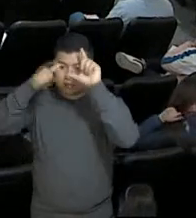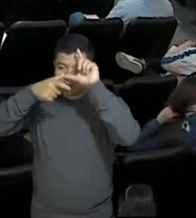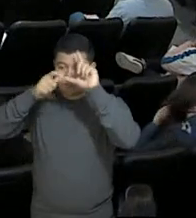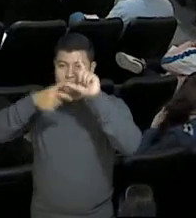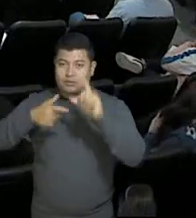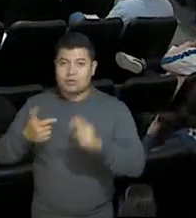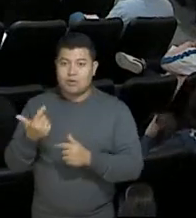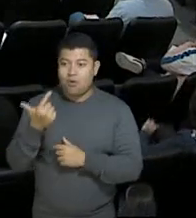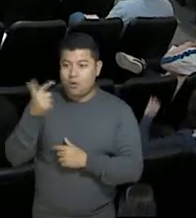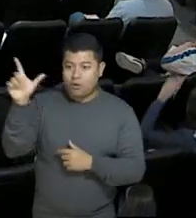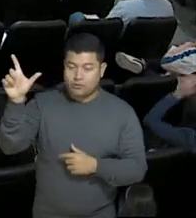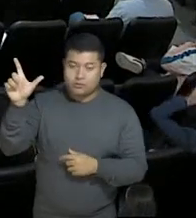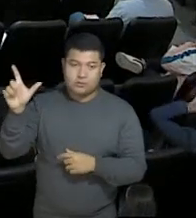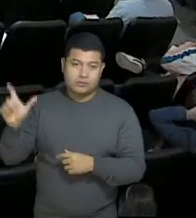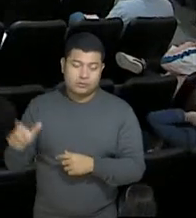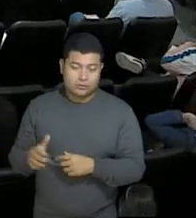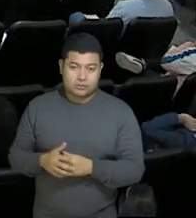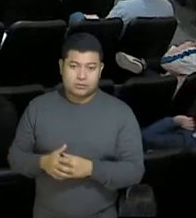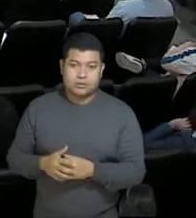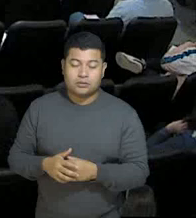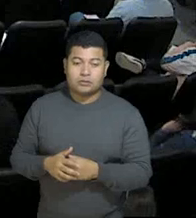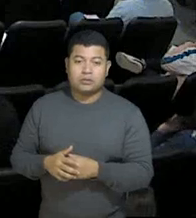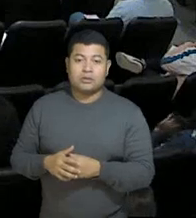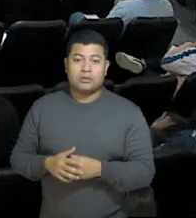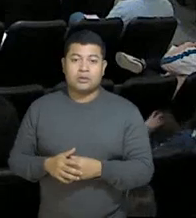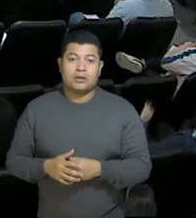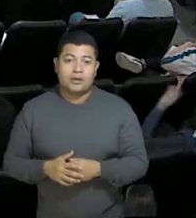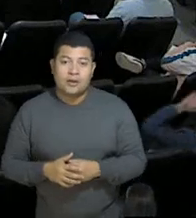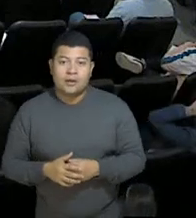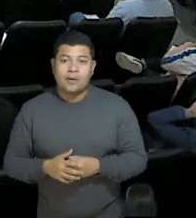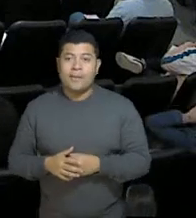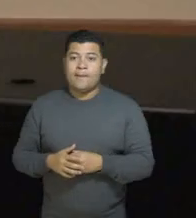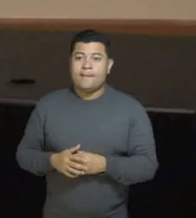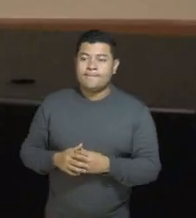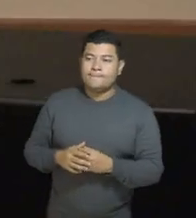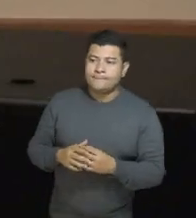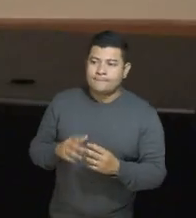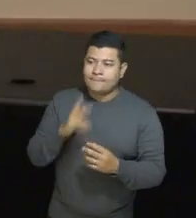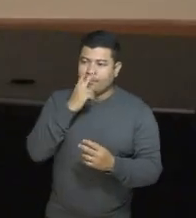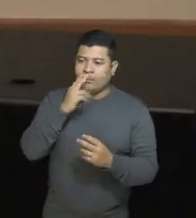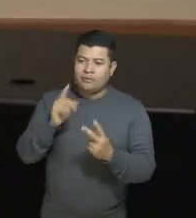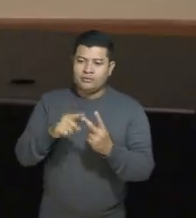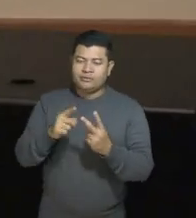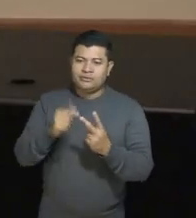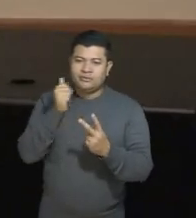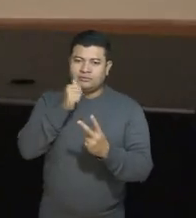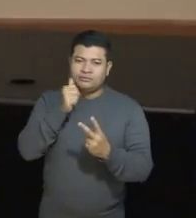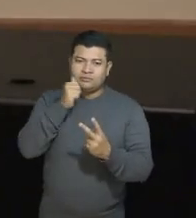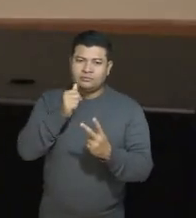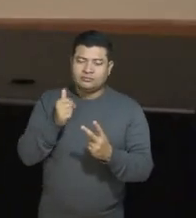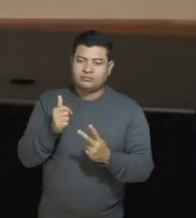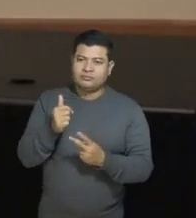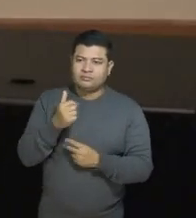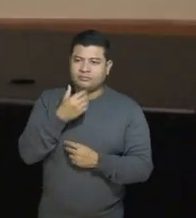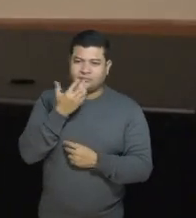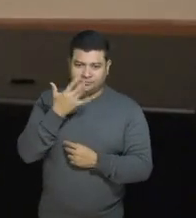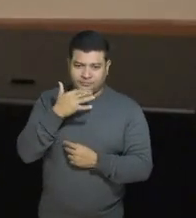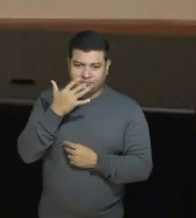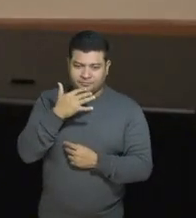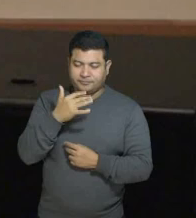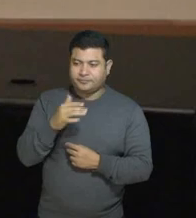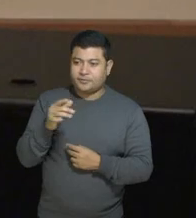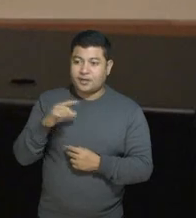deficiência intelectual, e a outra menina tinha baixa visão, se eu não me engano. Mas, então, de